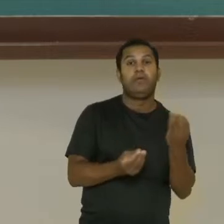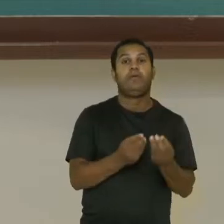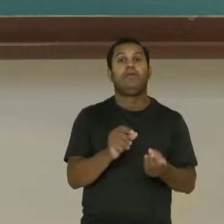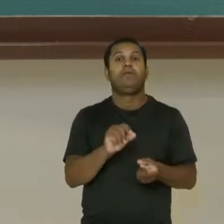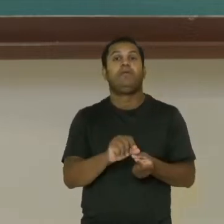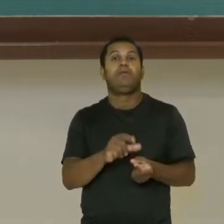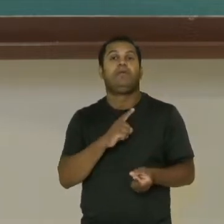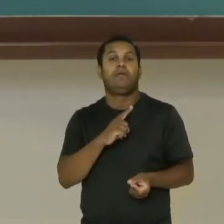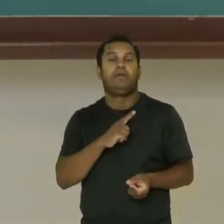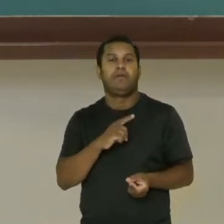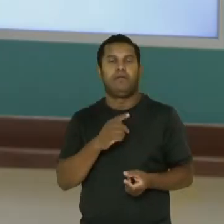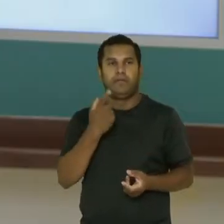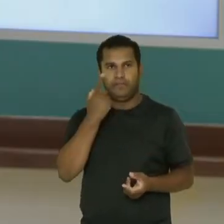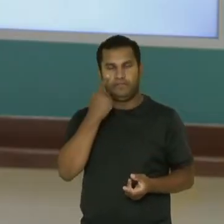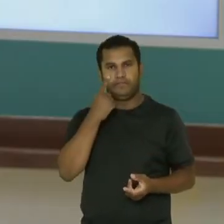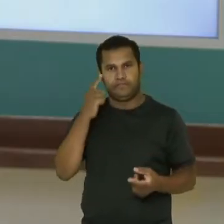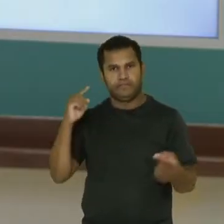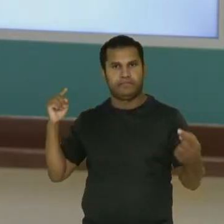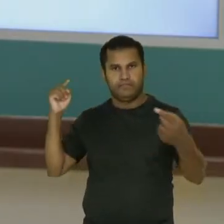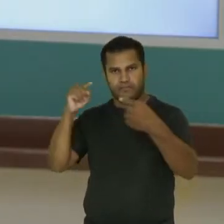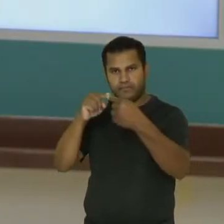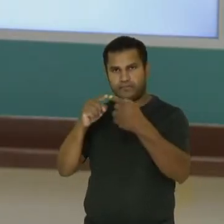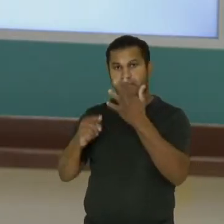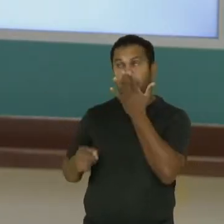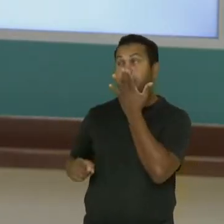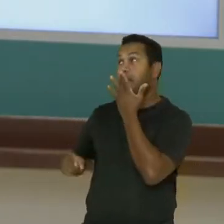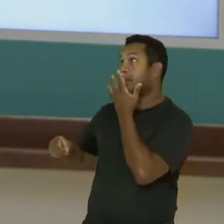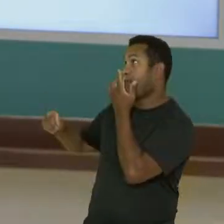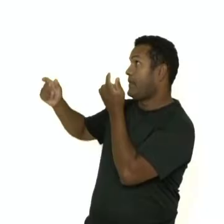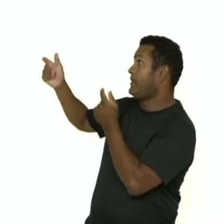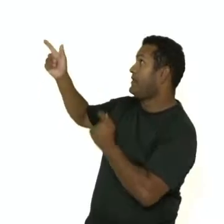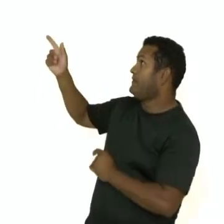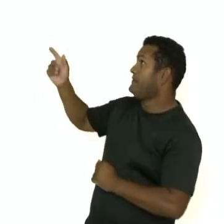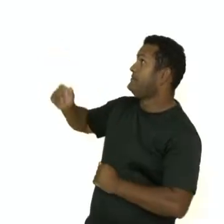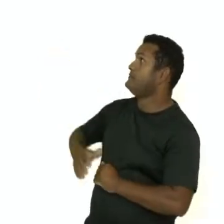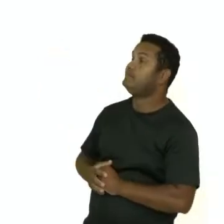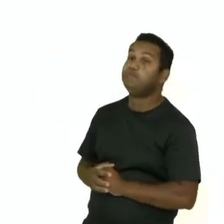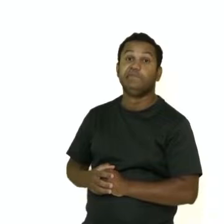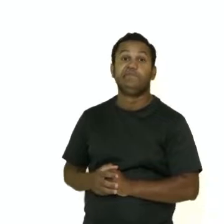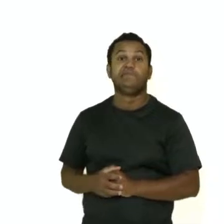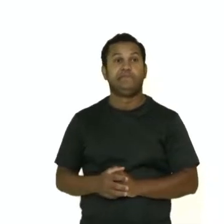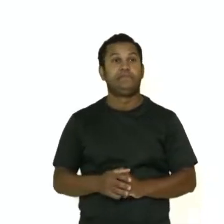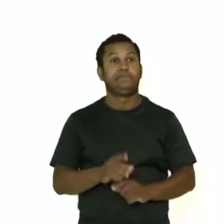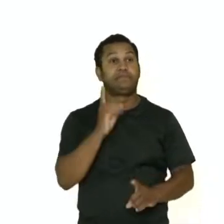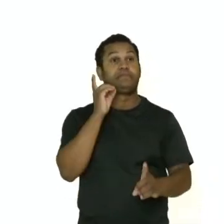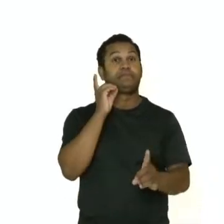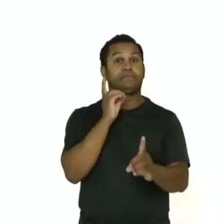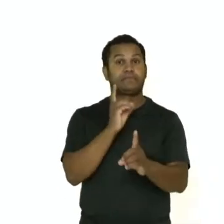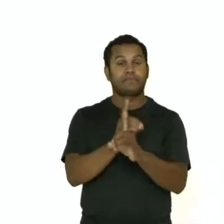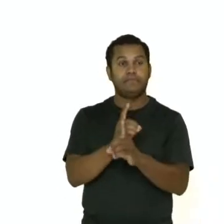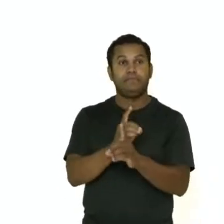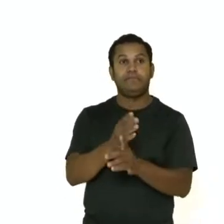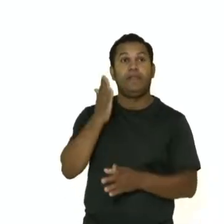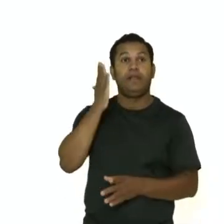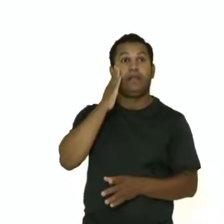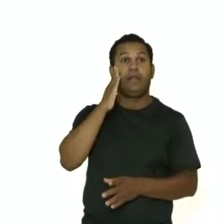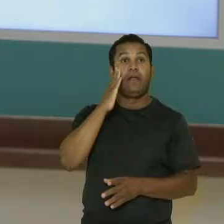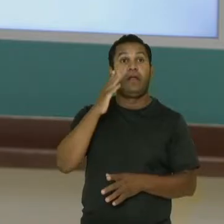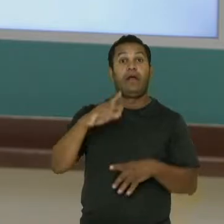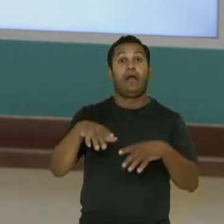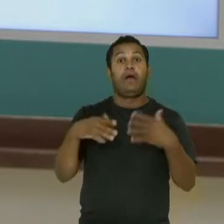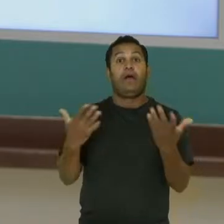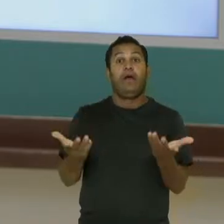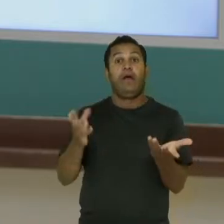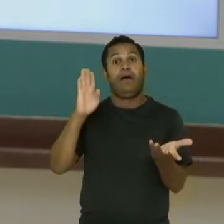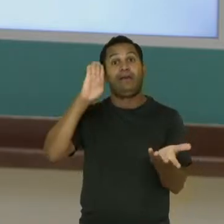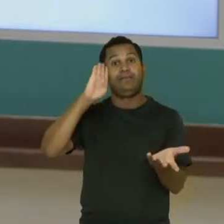pensar ali no objetivo da nossa aula de hoje. Reconhecer as principais características da formação territorial do Brasil,